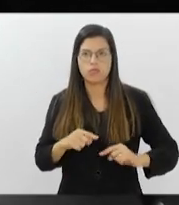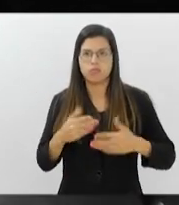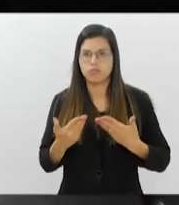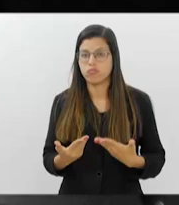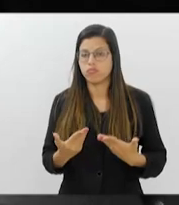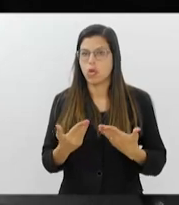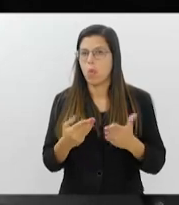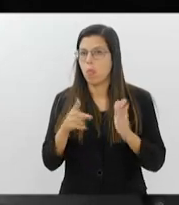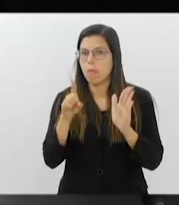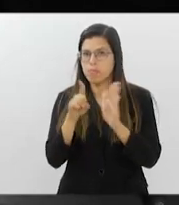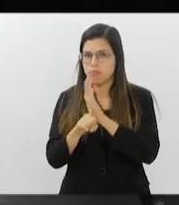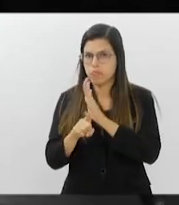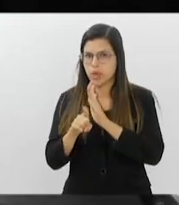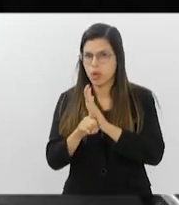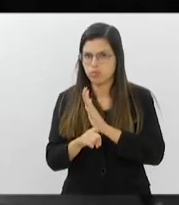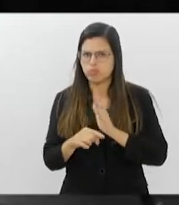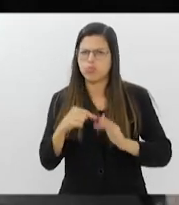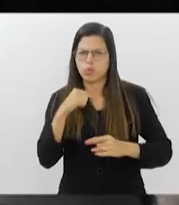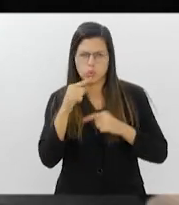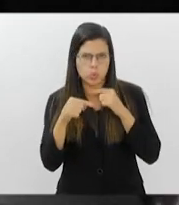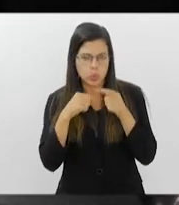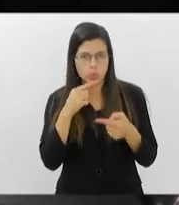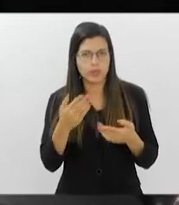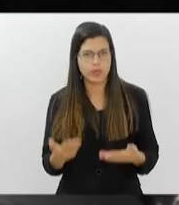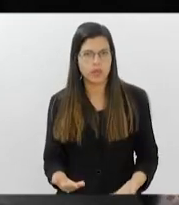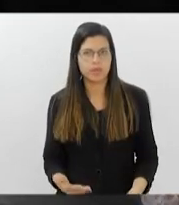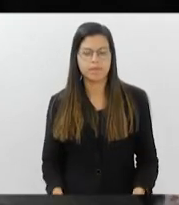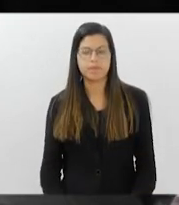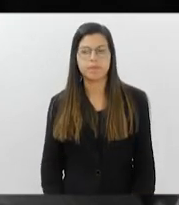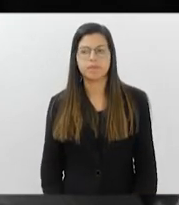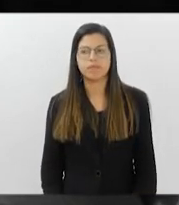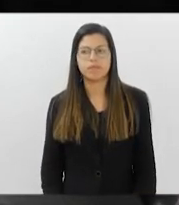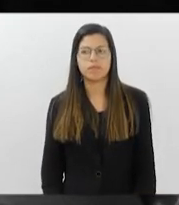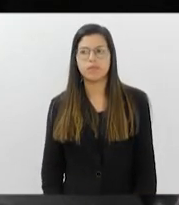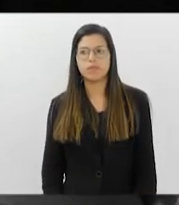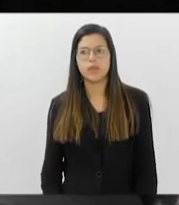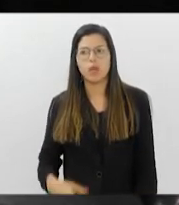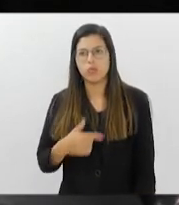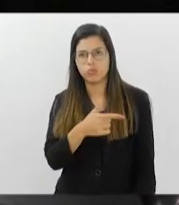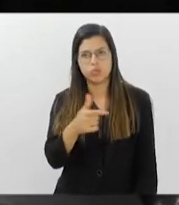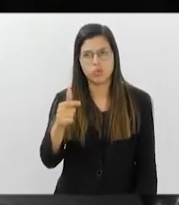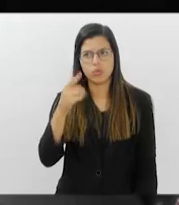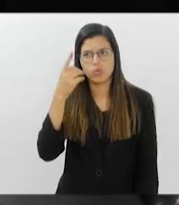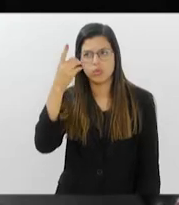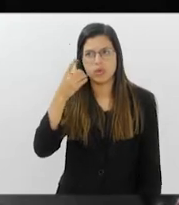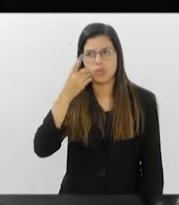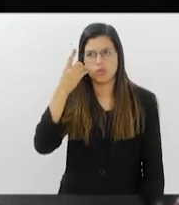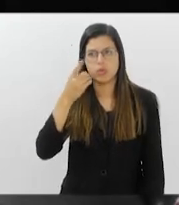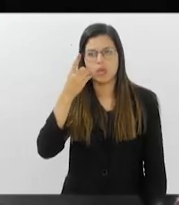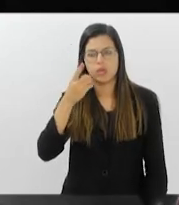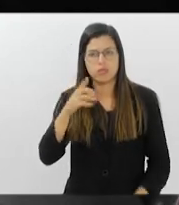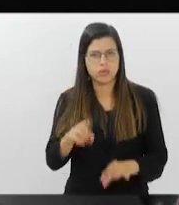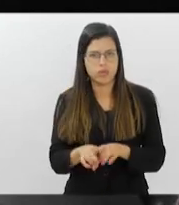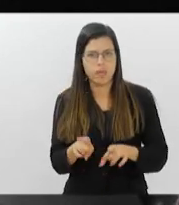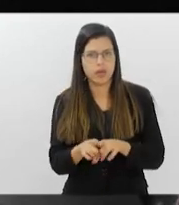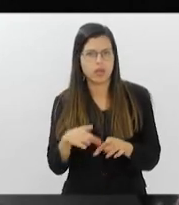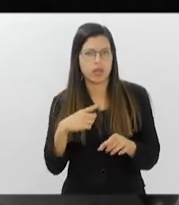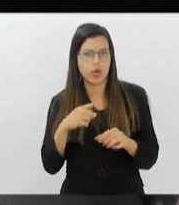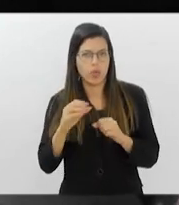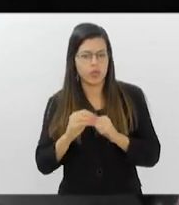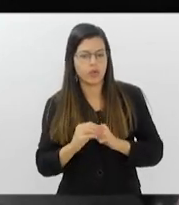até perguntando como dúvida a Vossa Excelência e aos deputados que possam ser mais entendidos sobre o